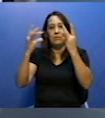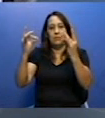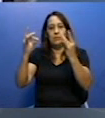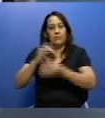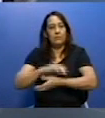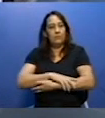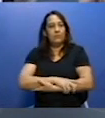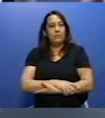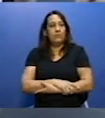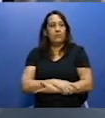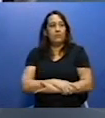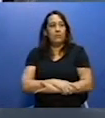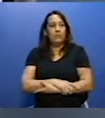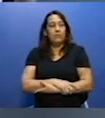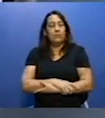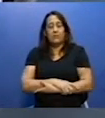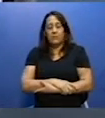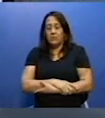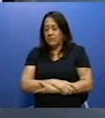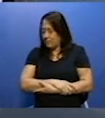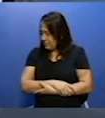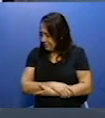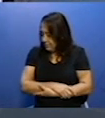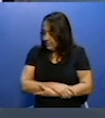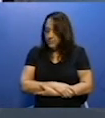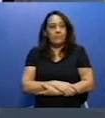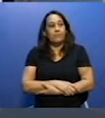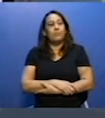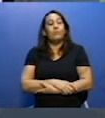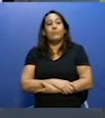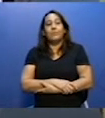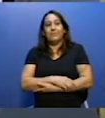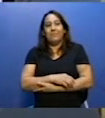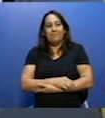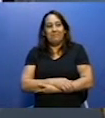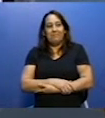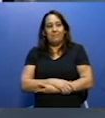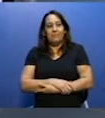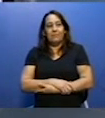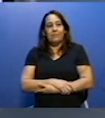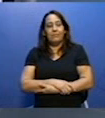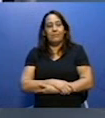os quarteirões. Então, olha aqui, está perguntando, ó.